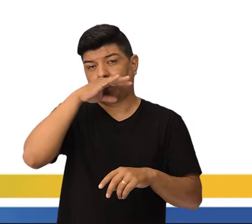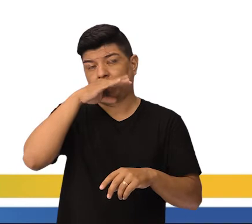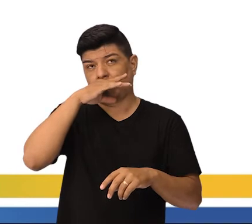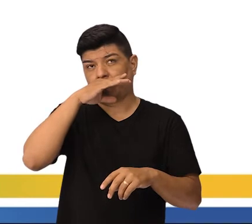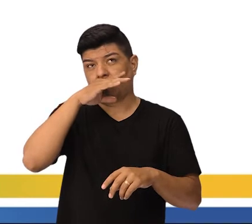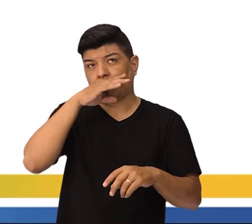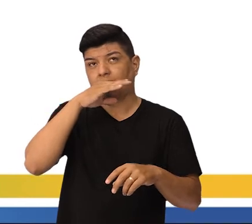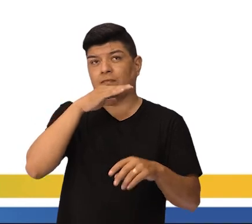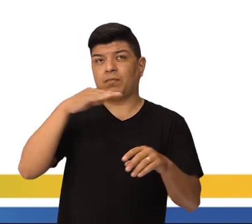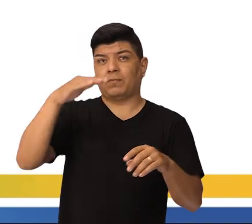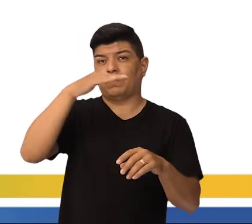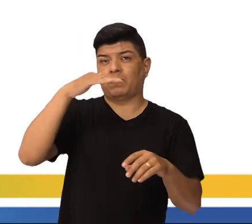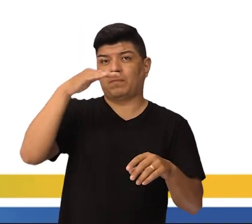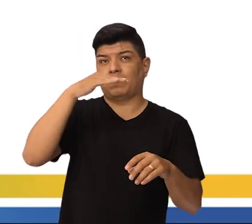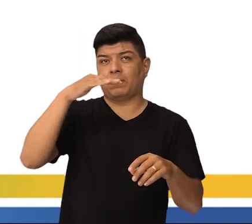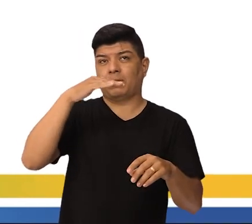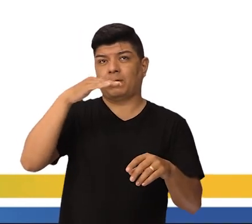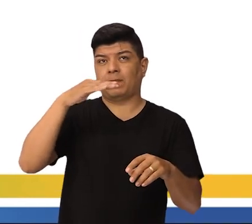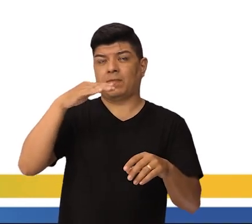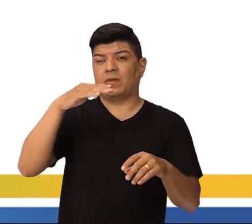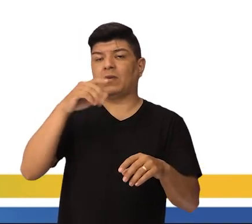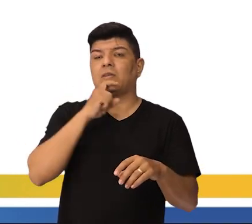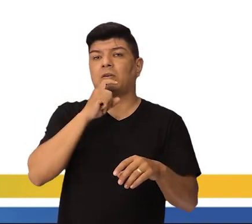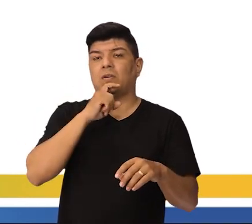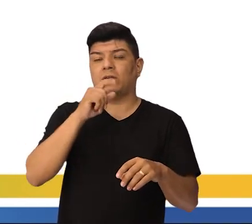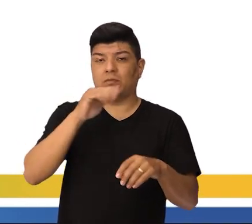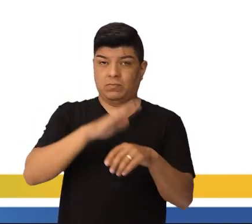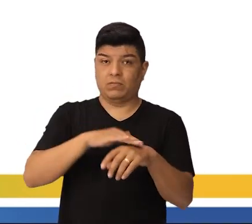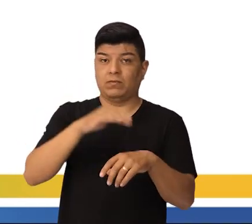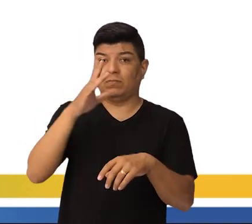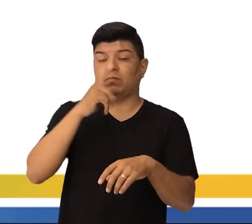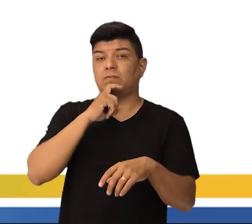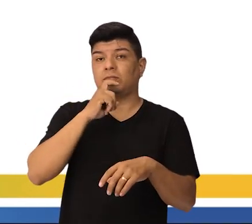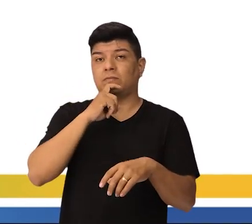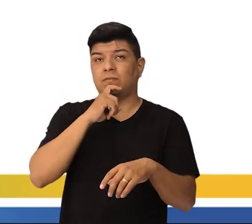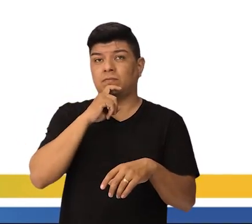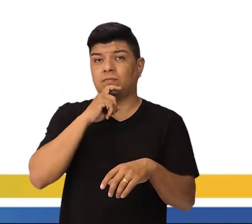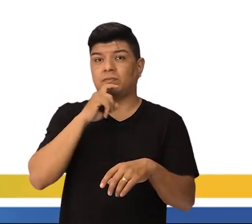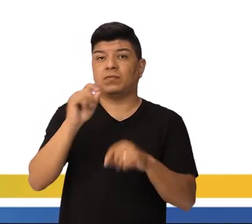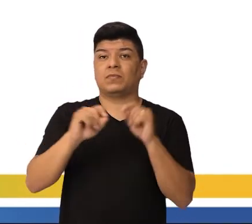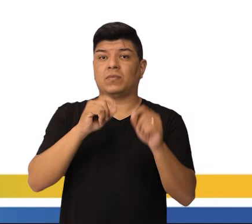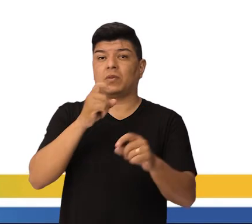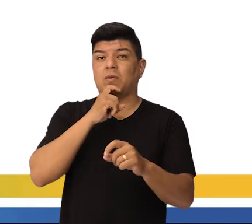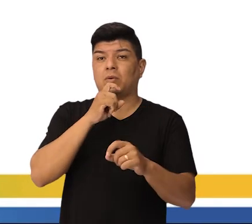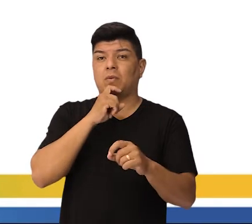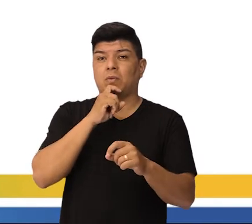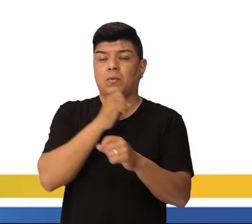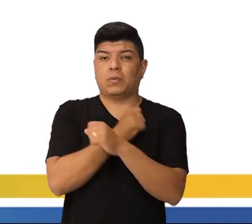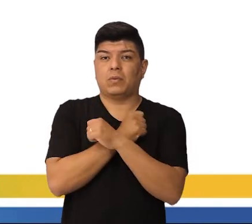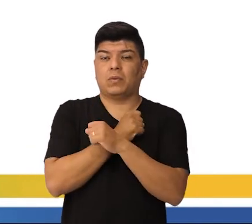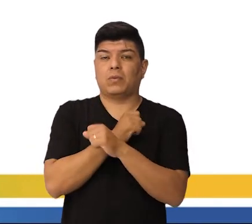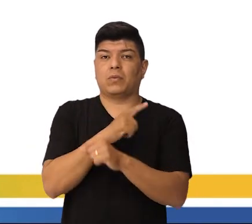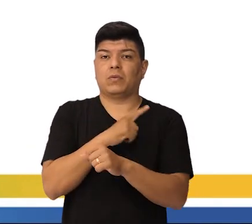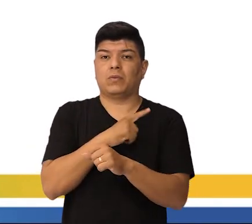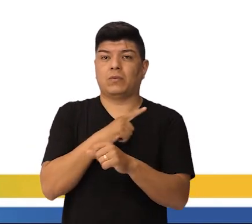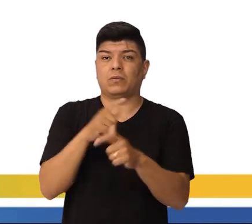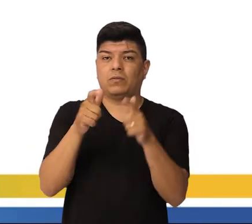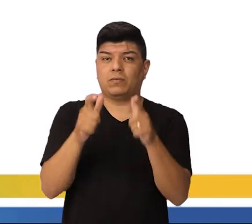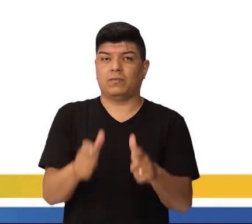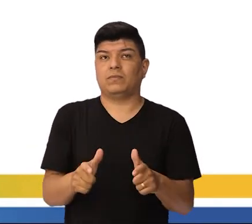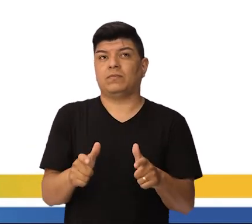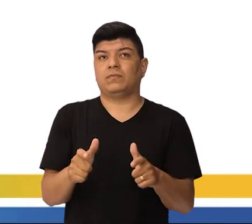atmosféricas superiores para chegar no ar frio e do ar mais frio. Quando chega o inverno, as áreas superficiais estão